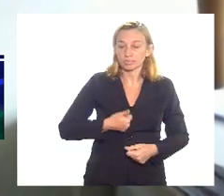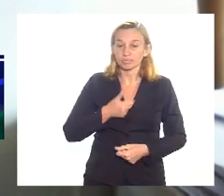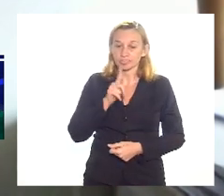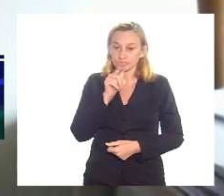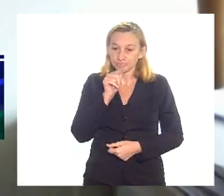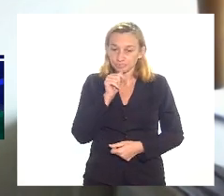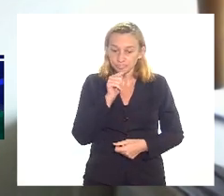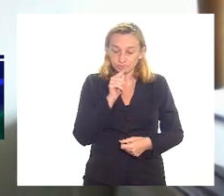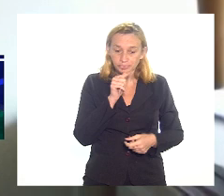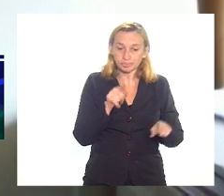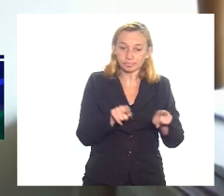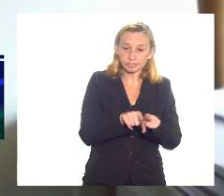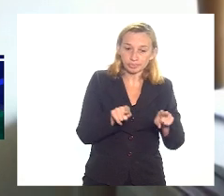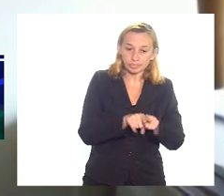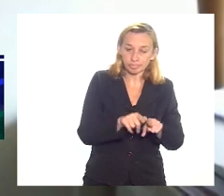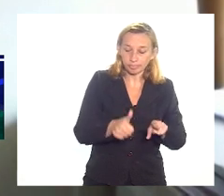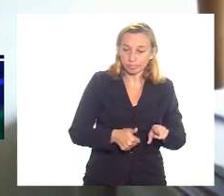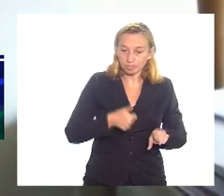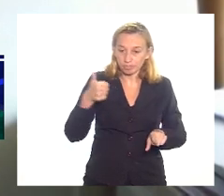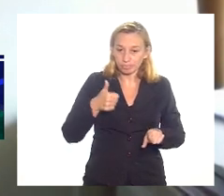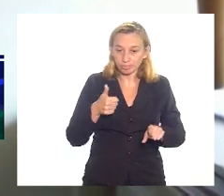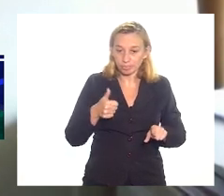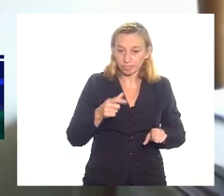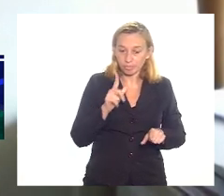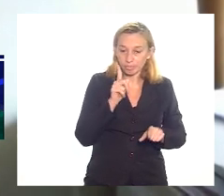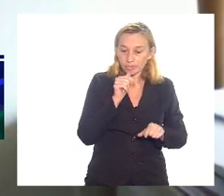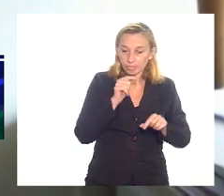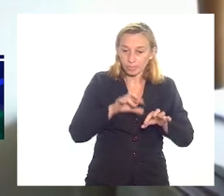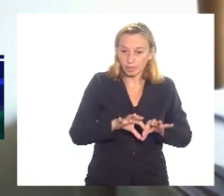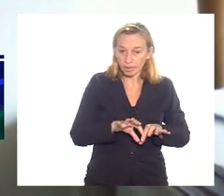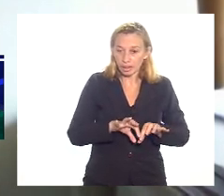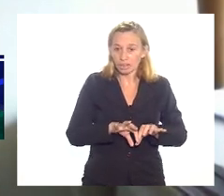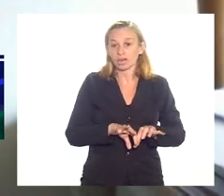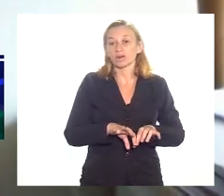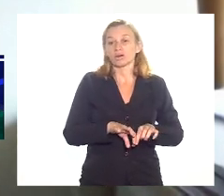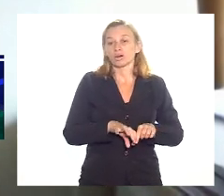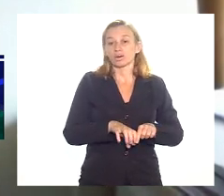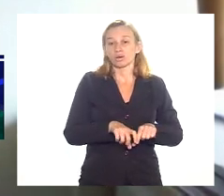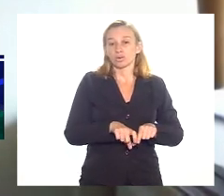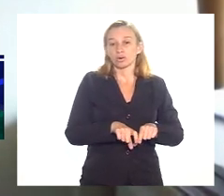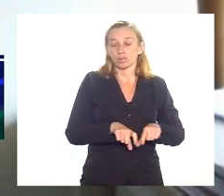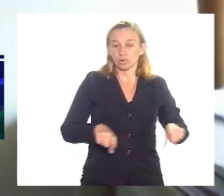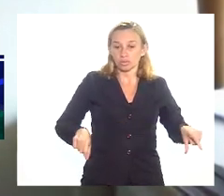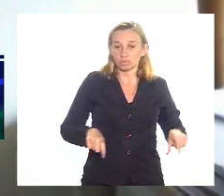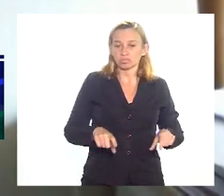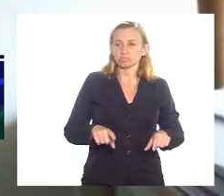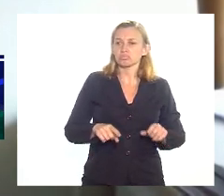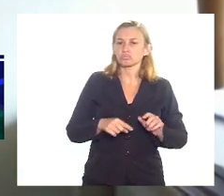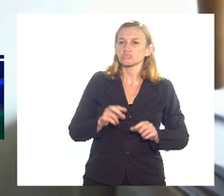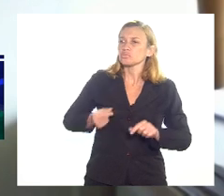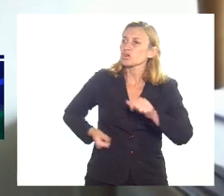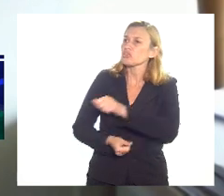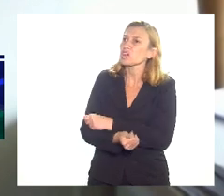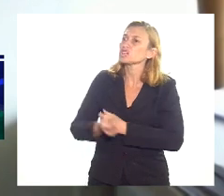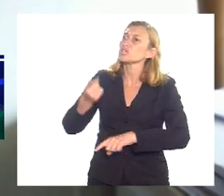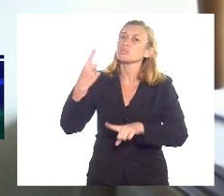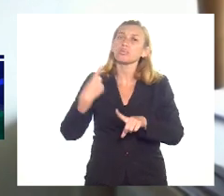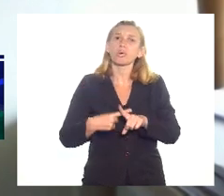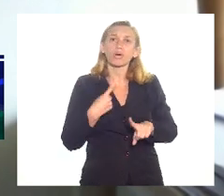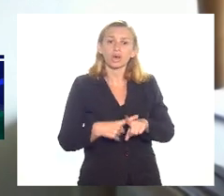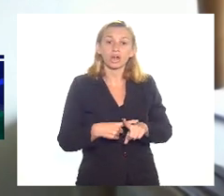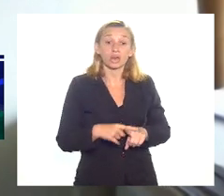E não investe por quê? Porque o acionista majoritário, que é o Estado, não assim